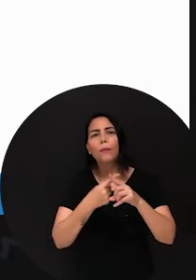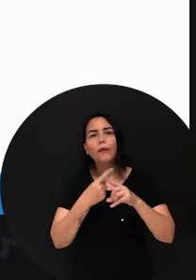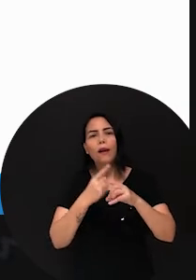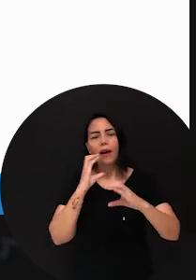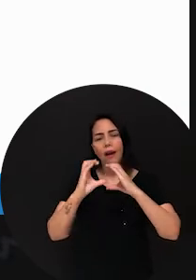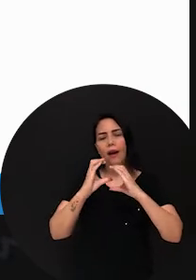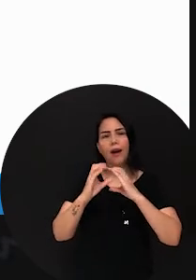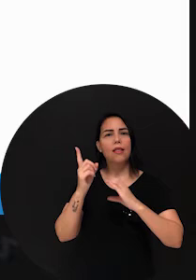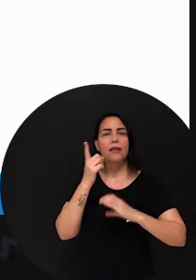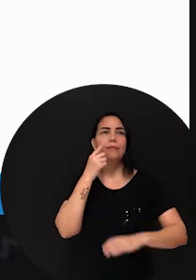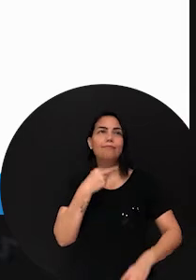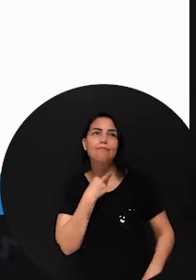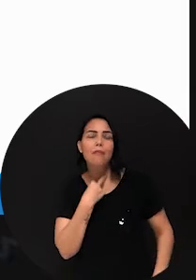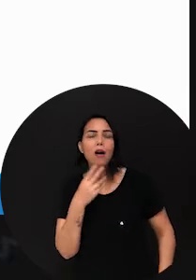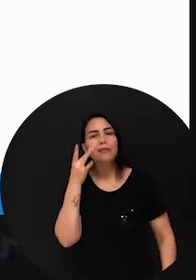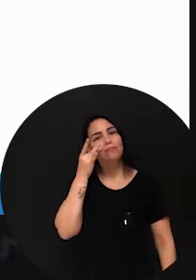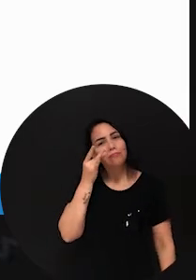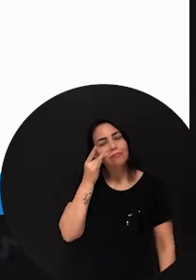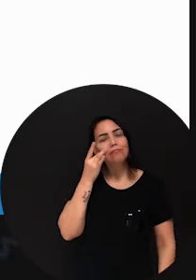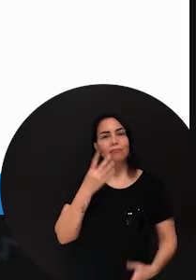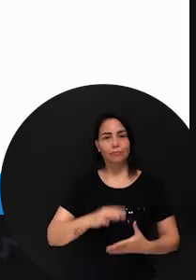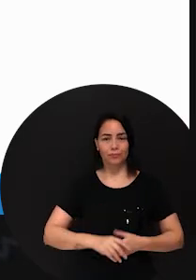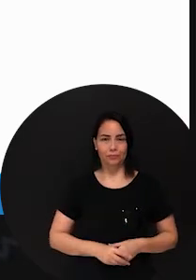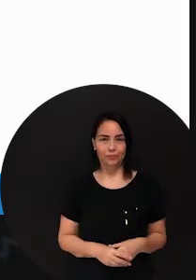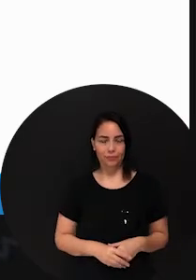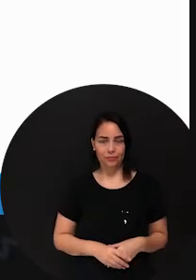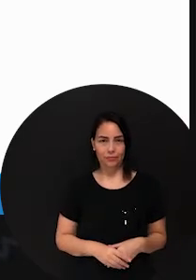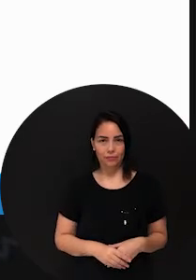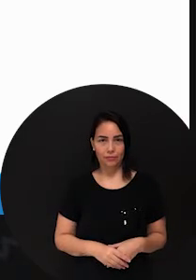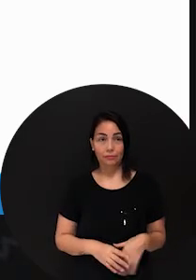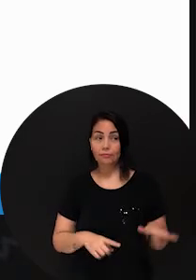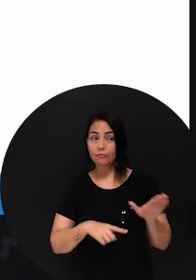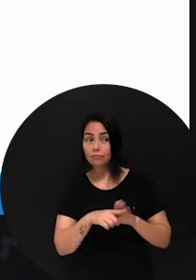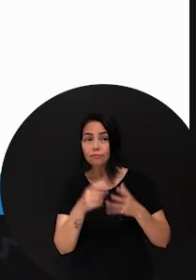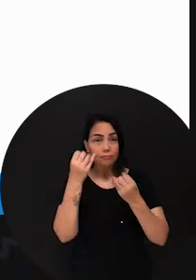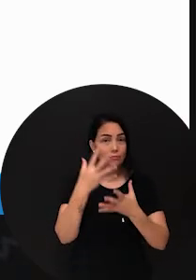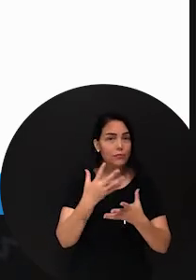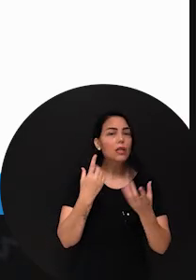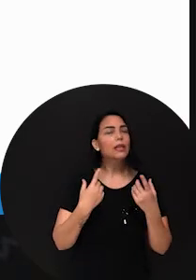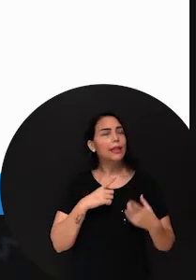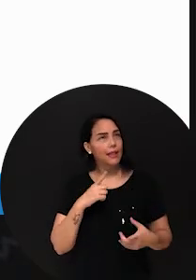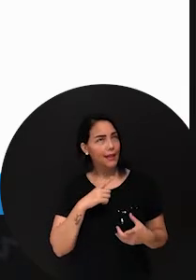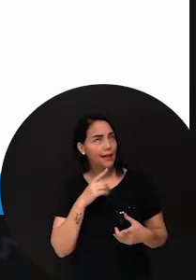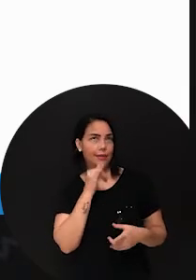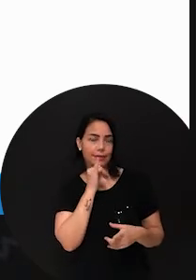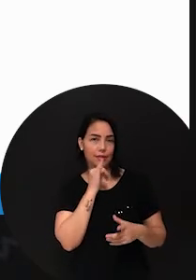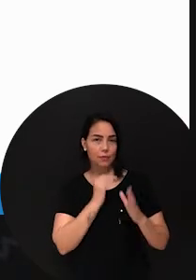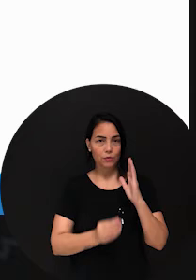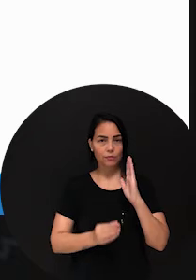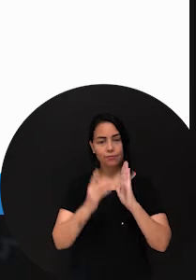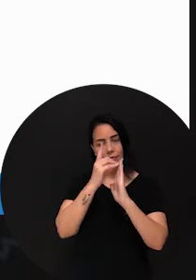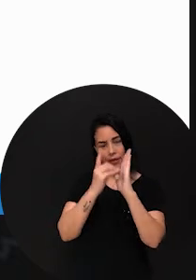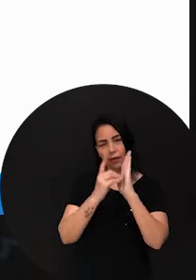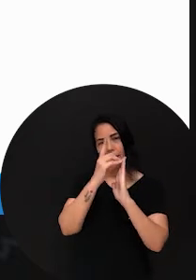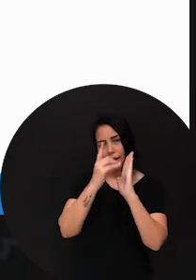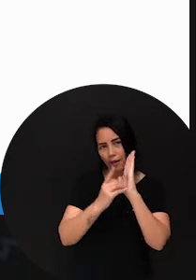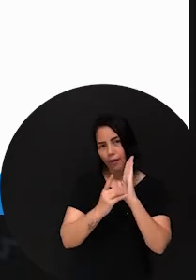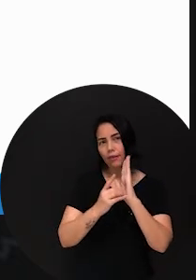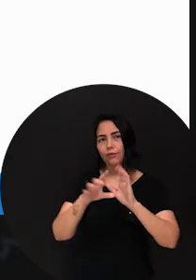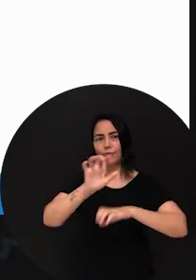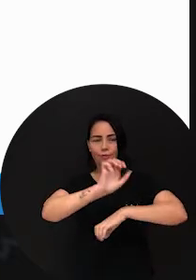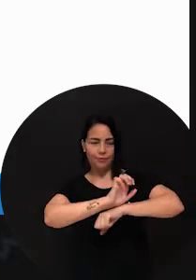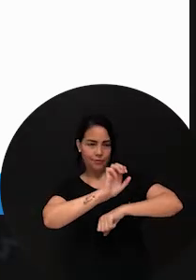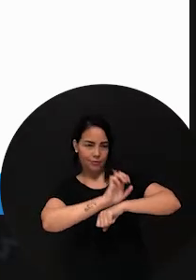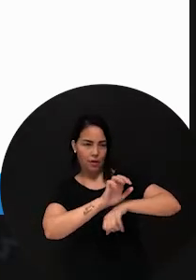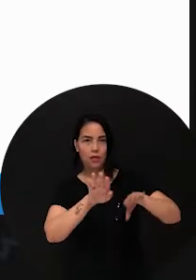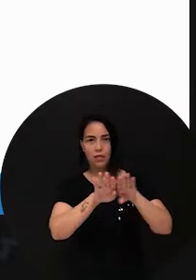não pode voltar presencial. Então, nós temos os decretos, né, a nível estadual e municipal,